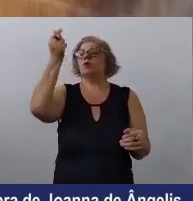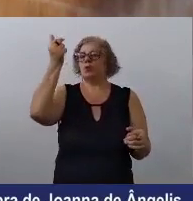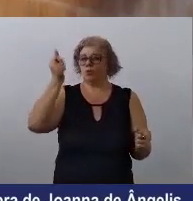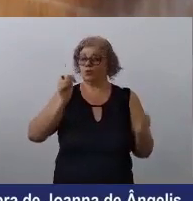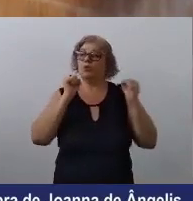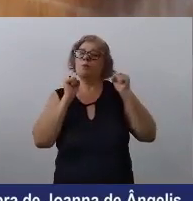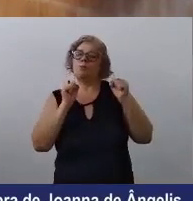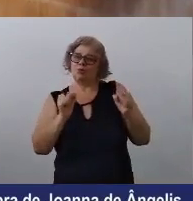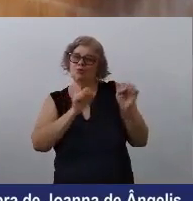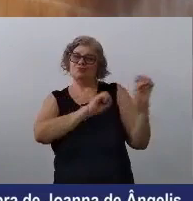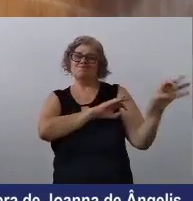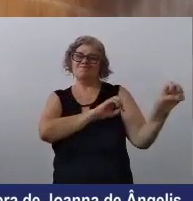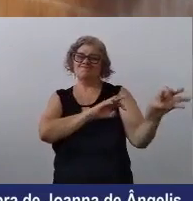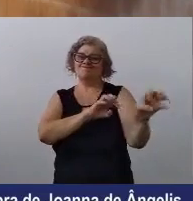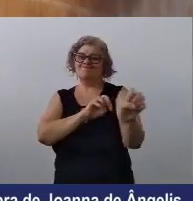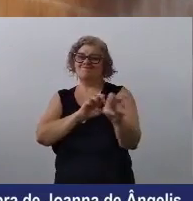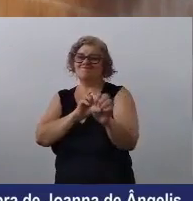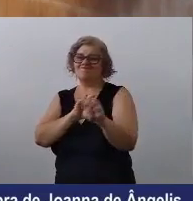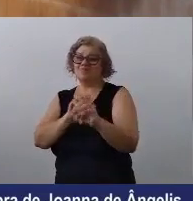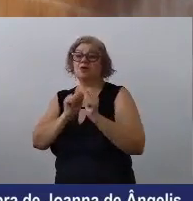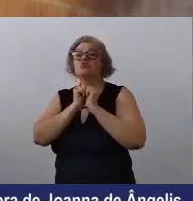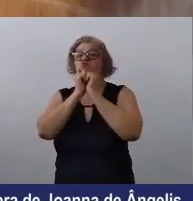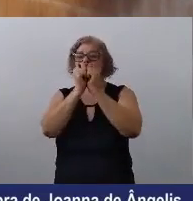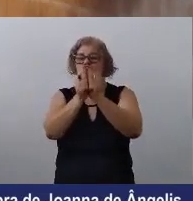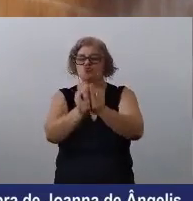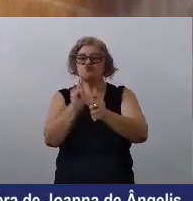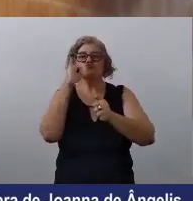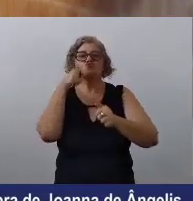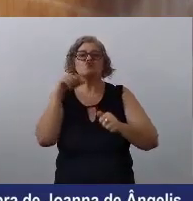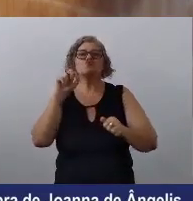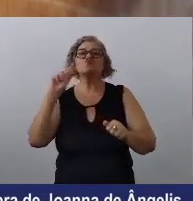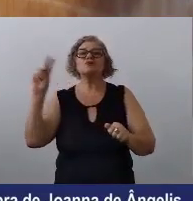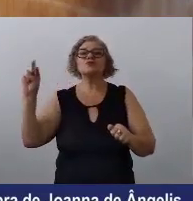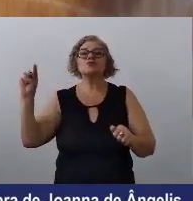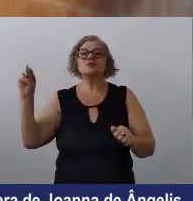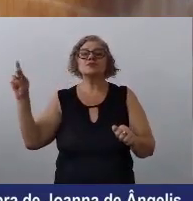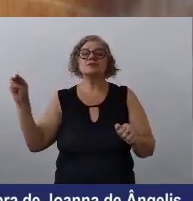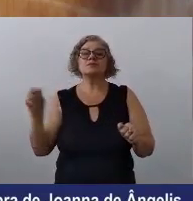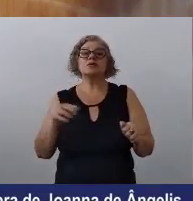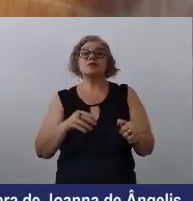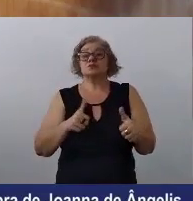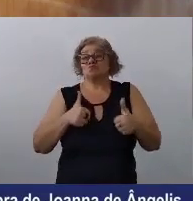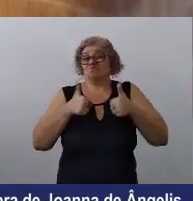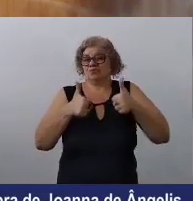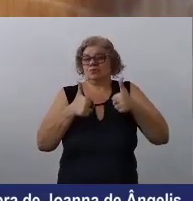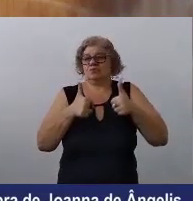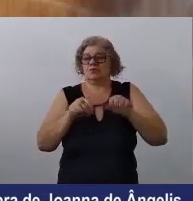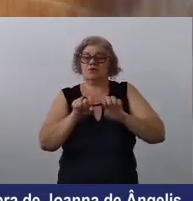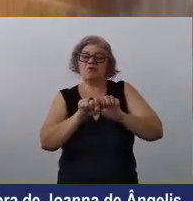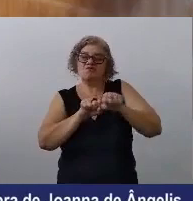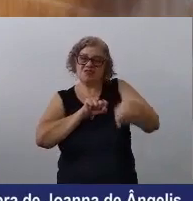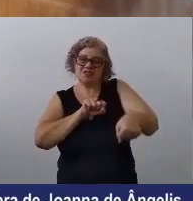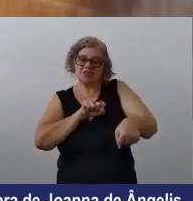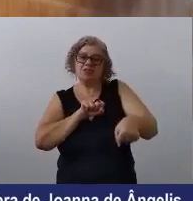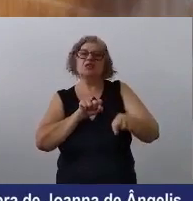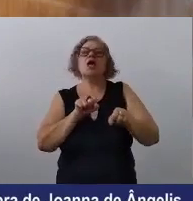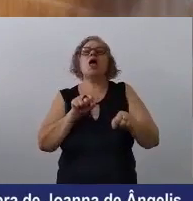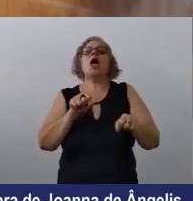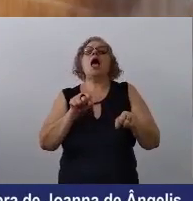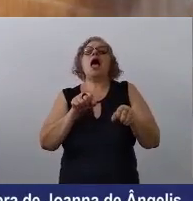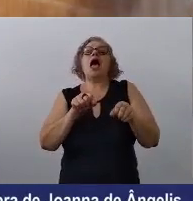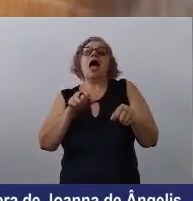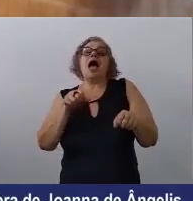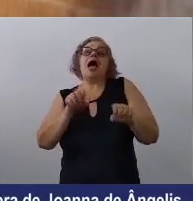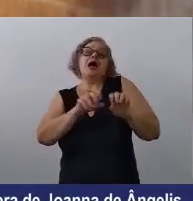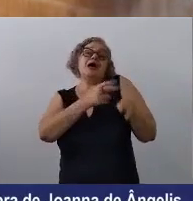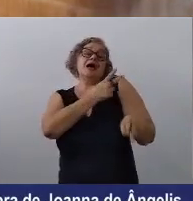que pôde educá-la junto com as suas irmãs de uma maneira muito completa, lembrando que a